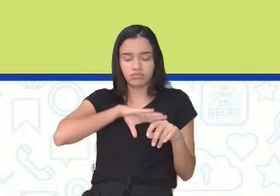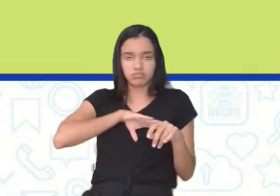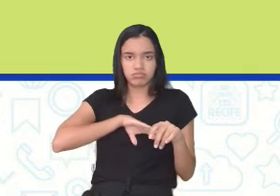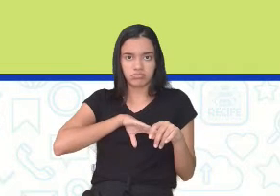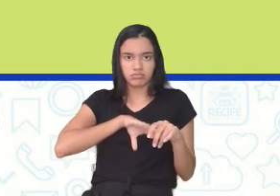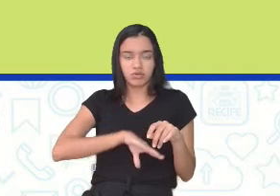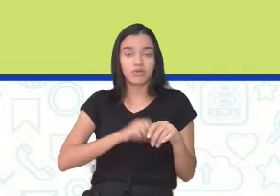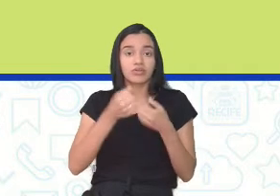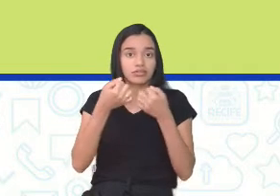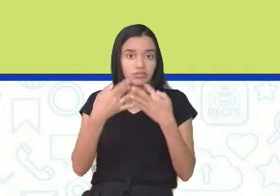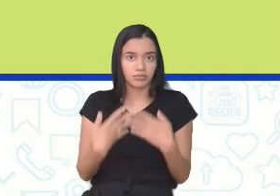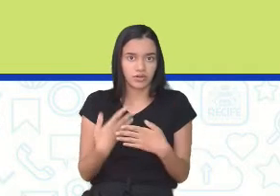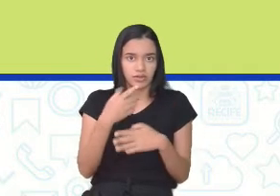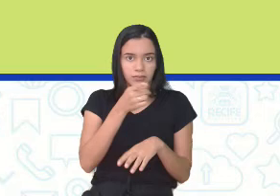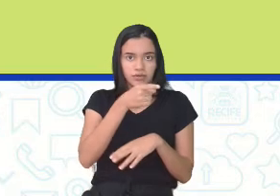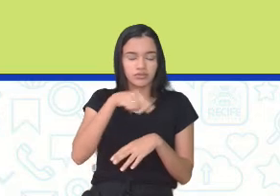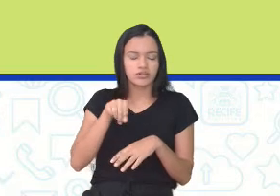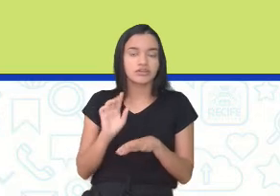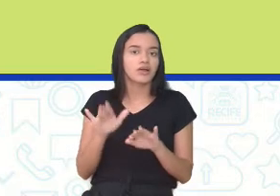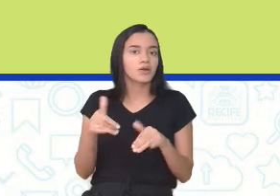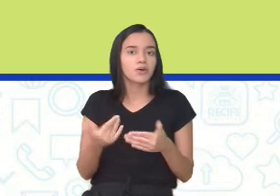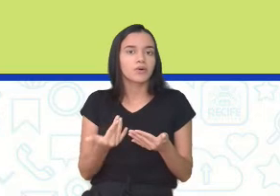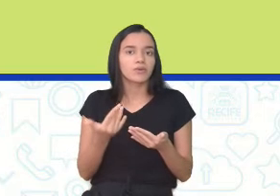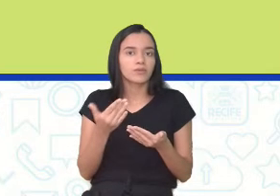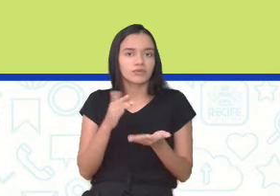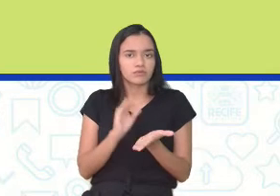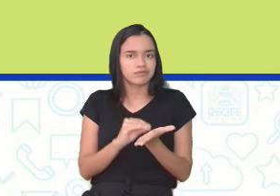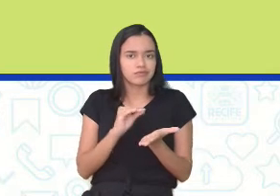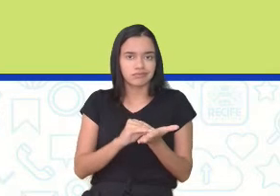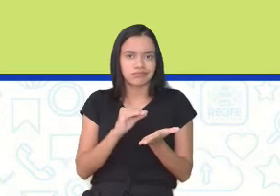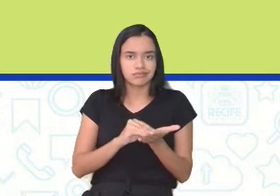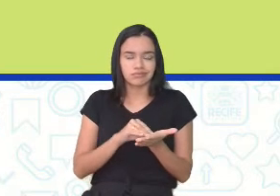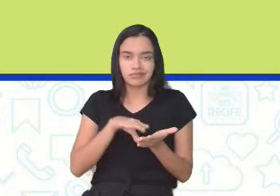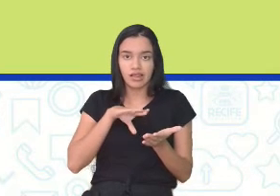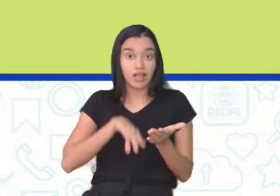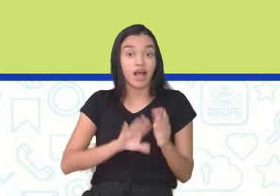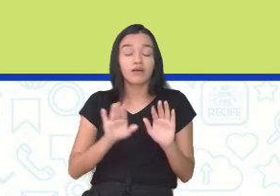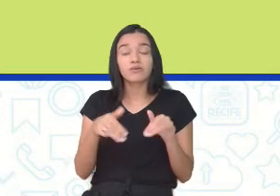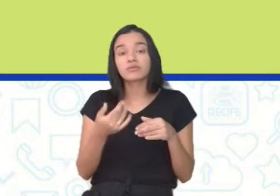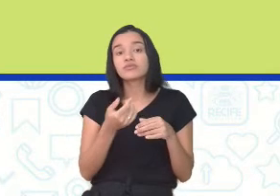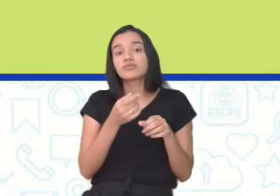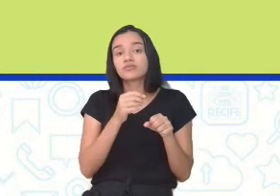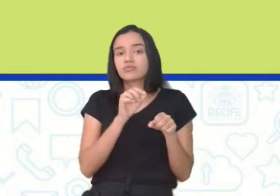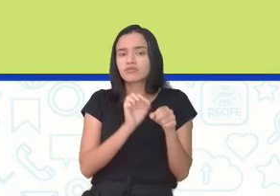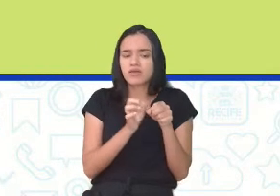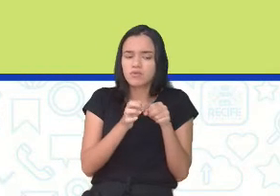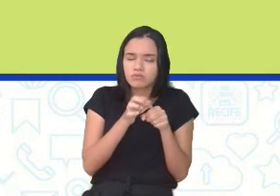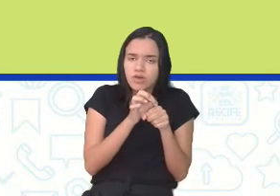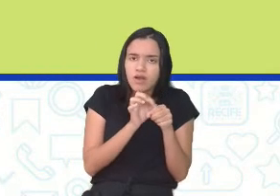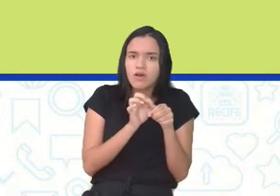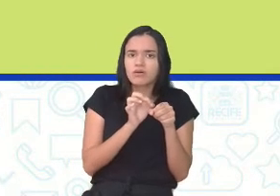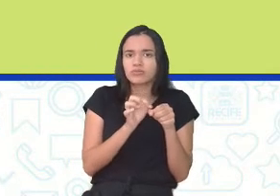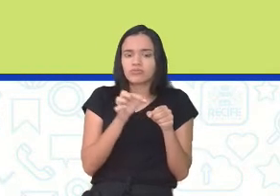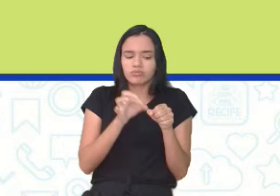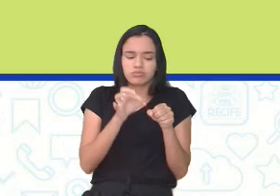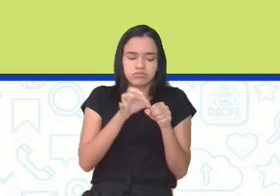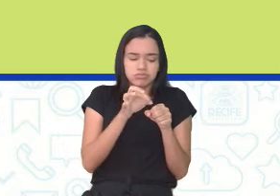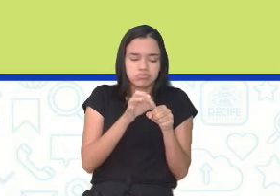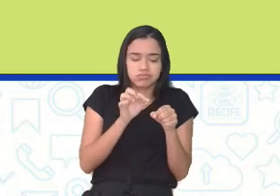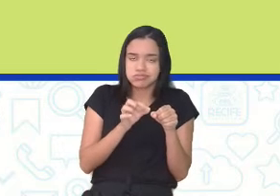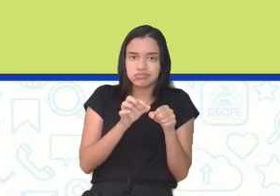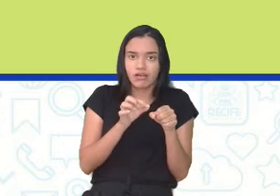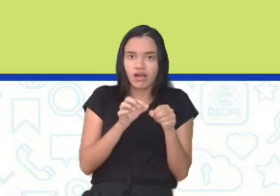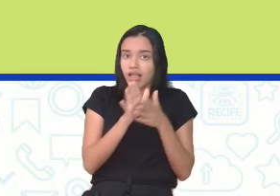É aquilo que eu disse a vocês. Quando não ocorreu a fecundação, então vai ocorrer realmente